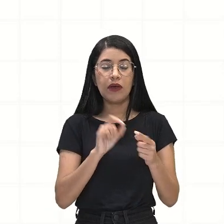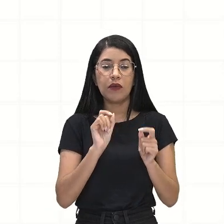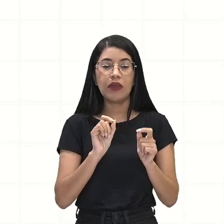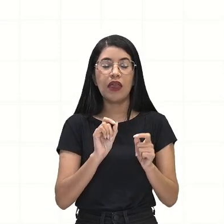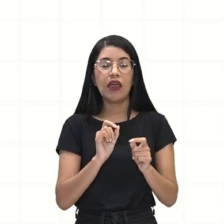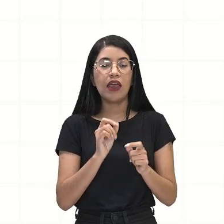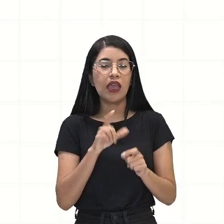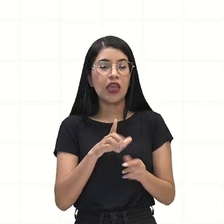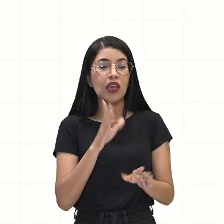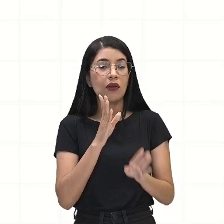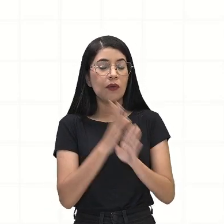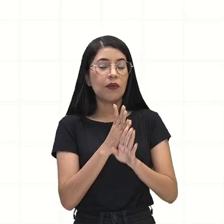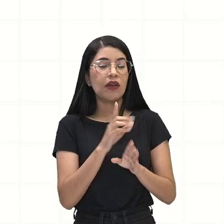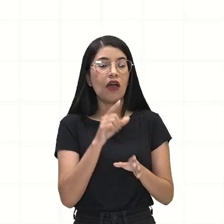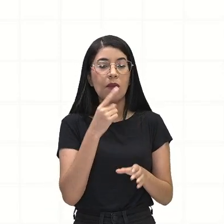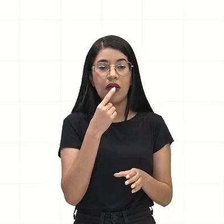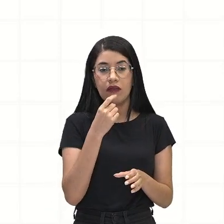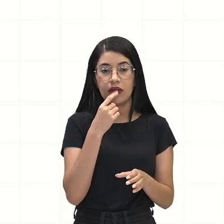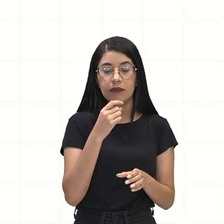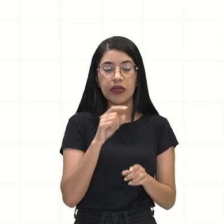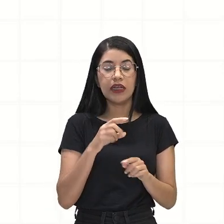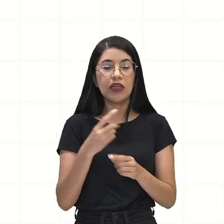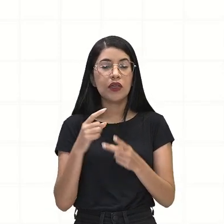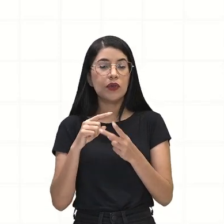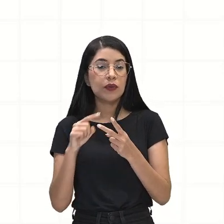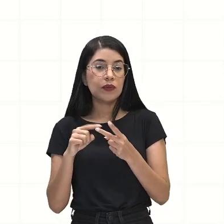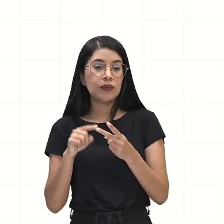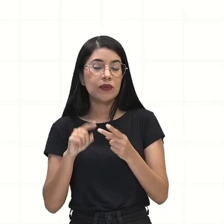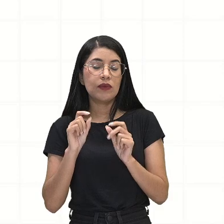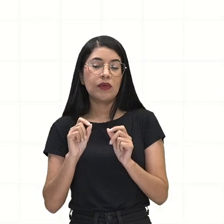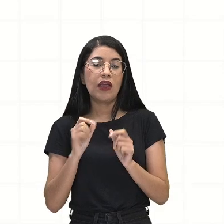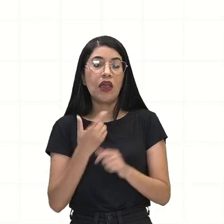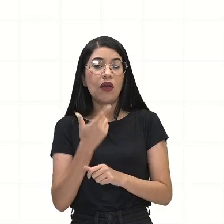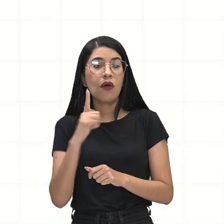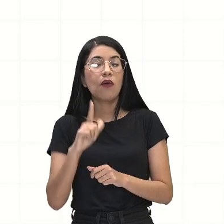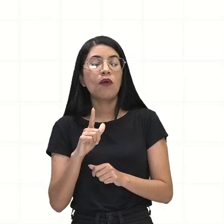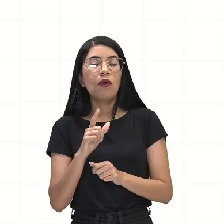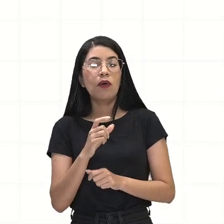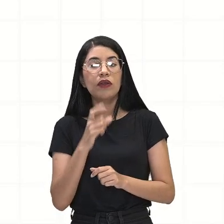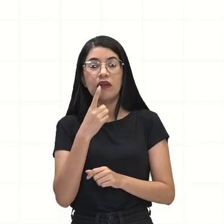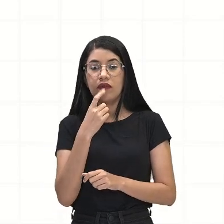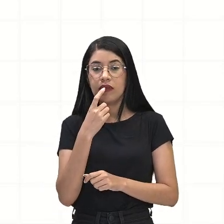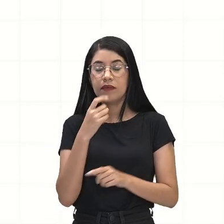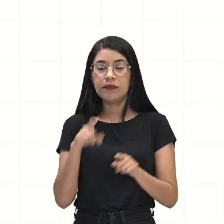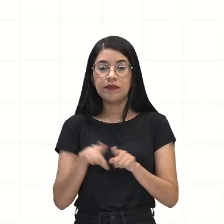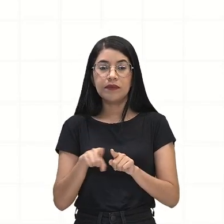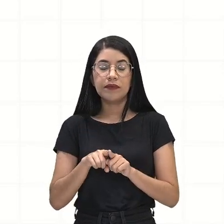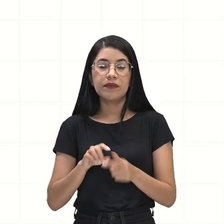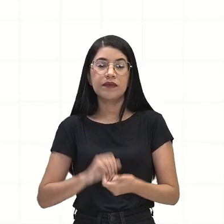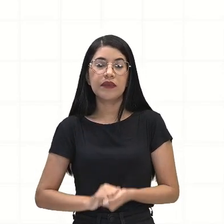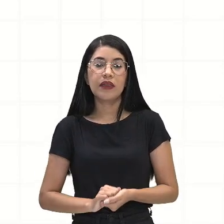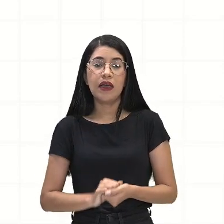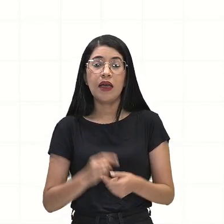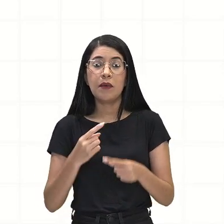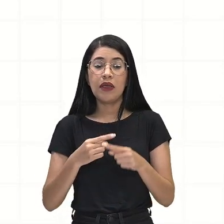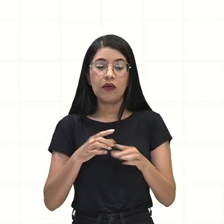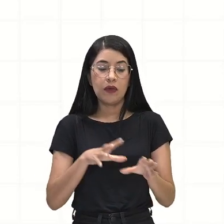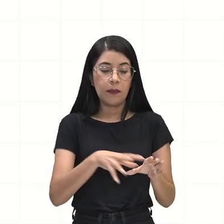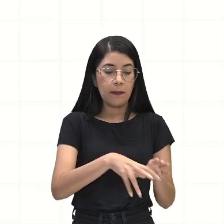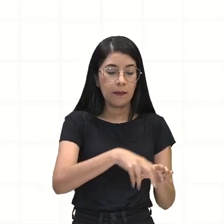bola vermelha, e esse segundo evento, que é sair outra bola vermelha. E como eu tiro ao mesmo tempo